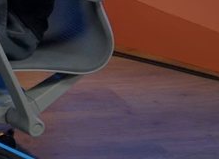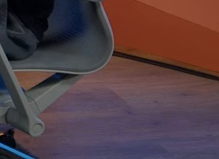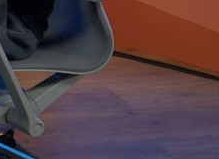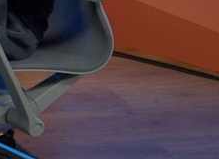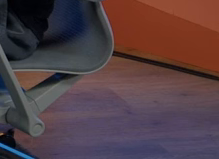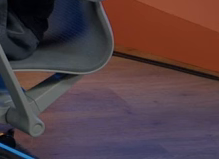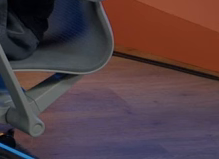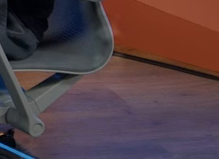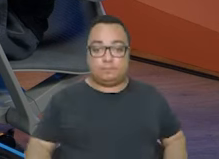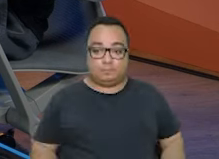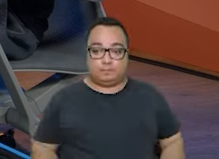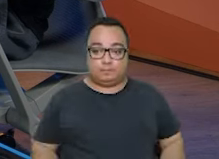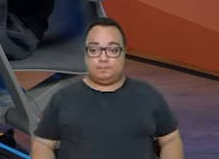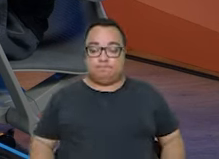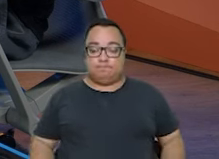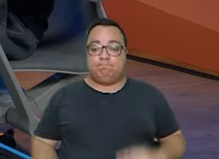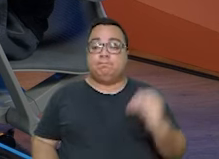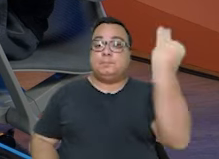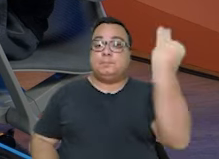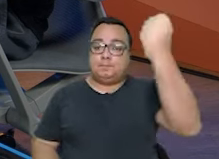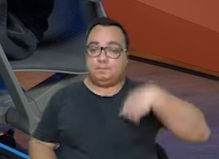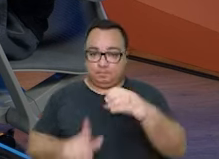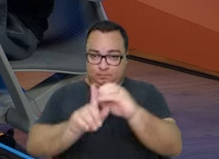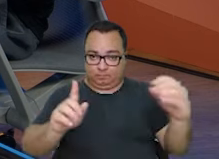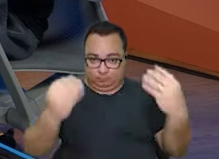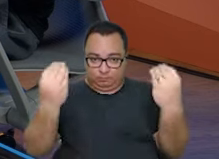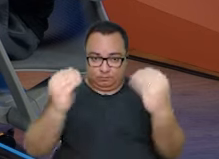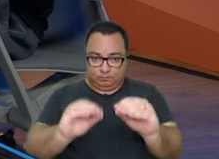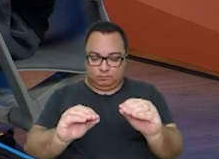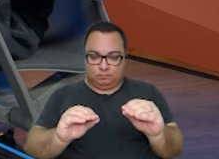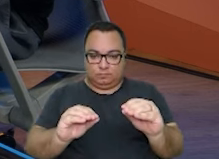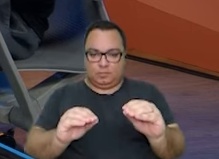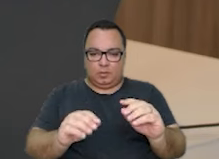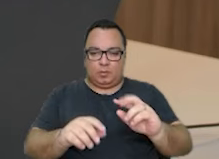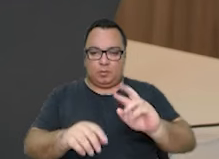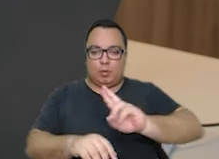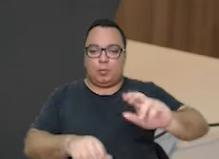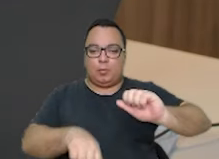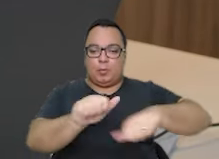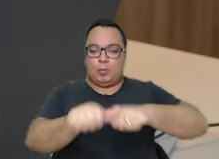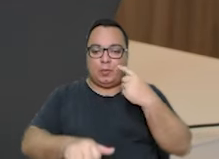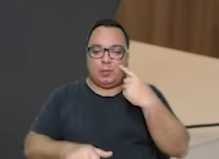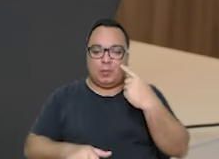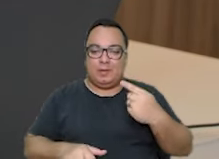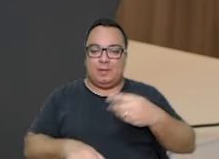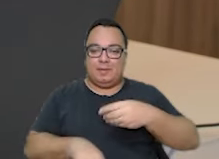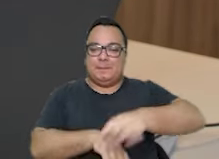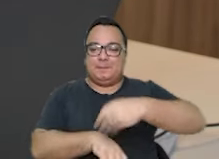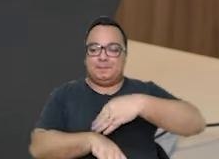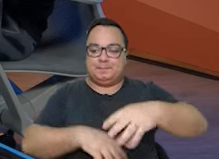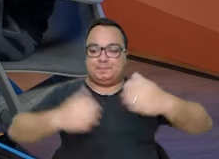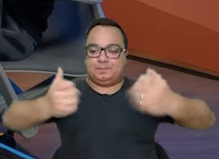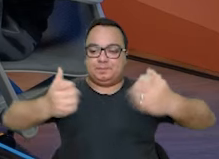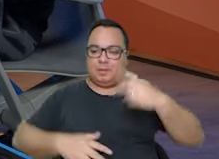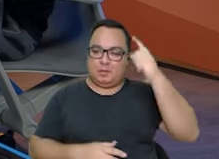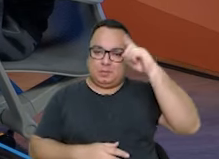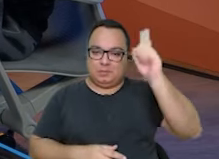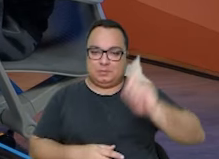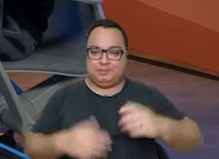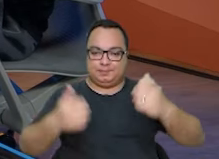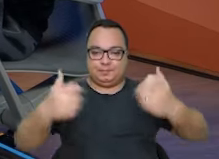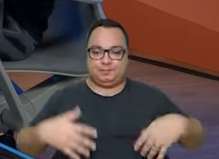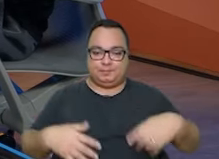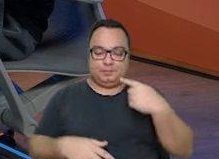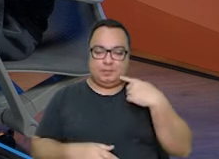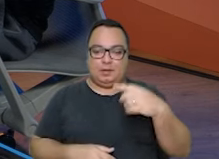importante est no Google meu negócio que até mudou de nome né Você sabe que eu não sei nome novo eu acho que mas mas é o mapa